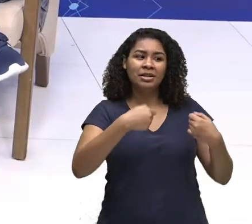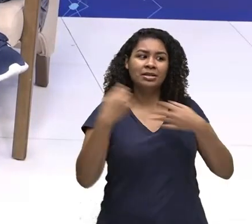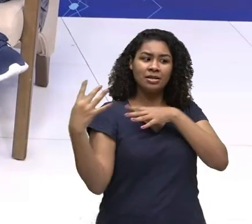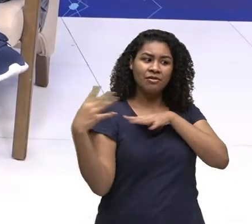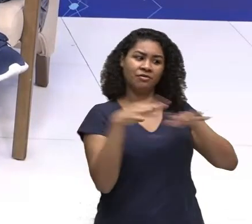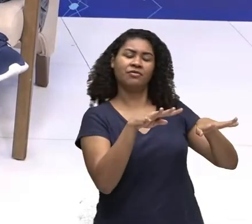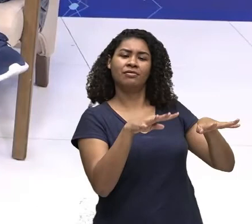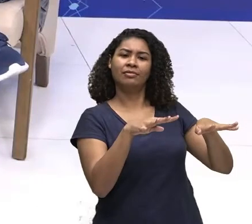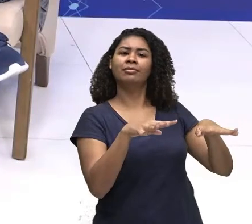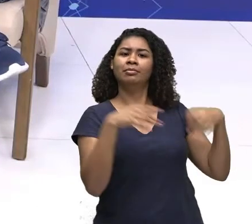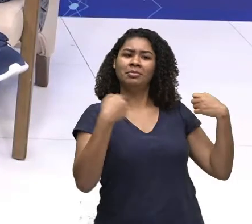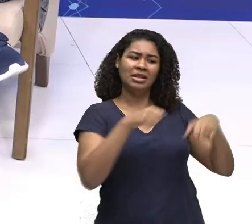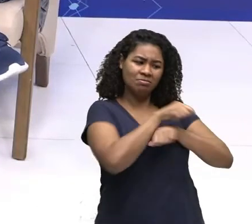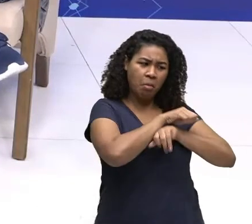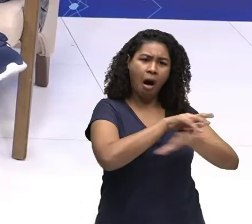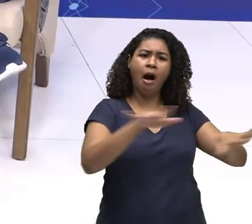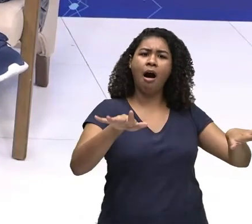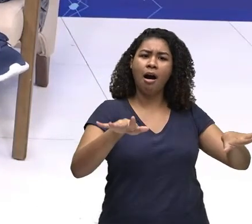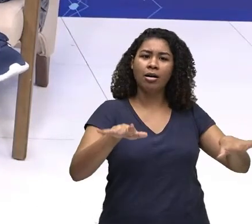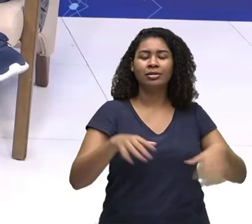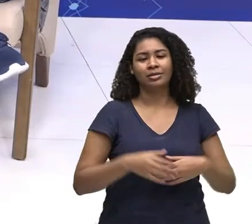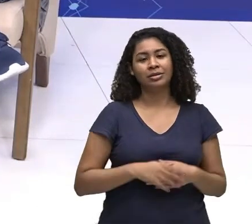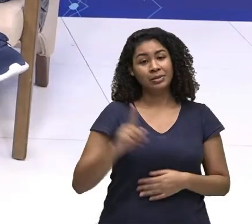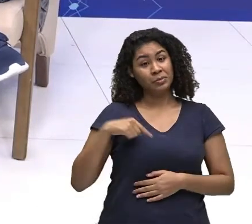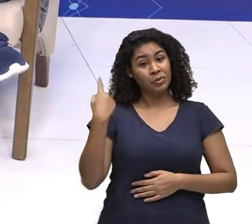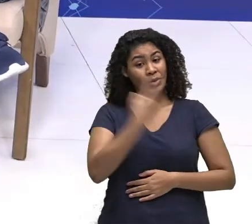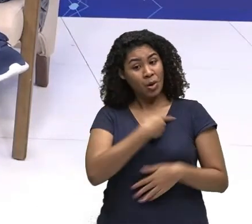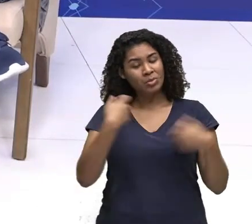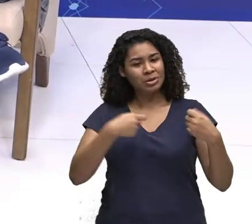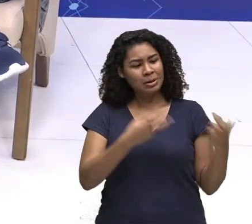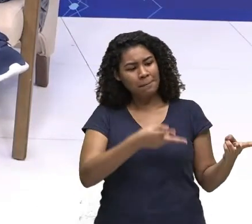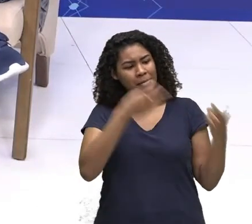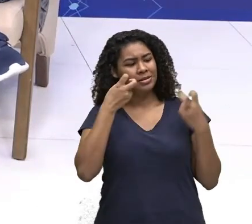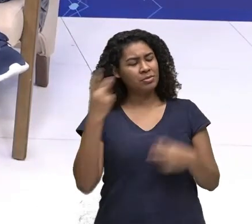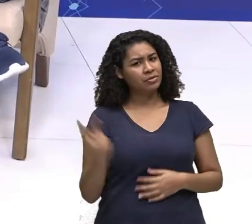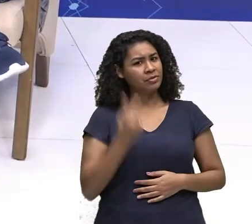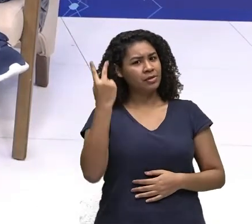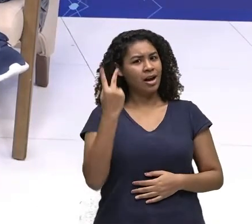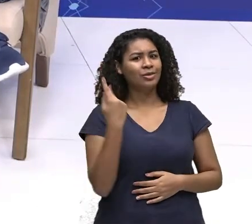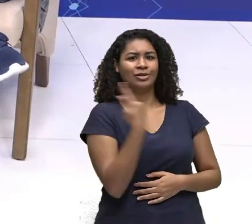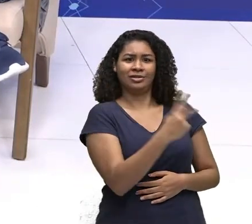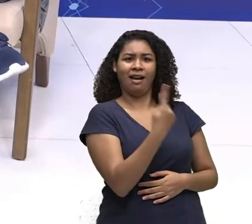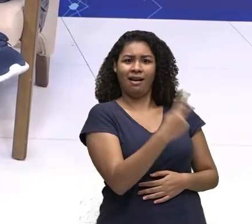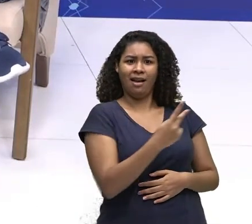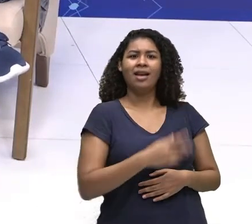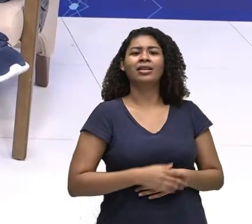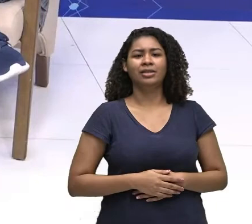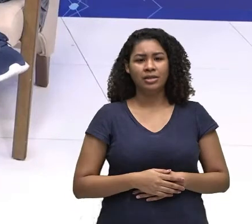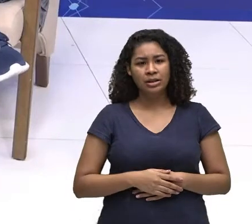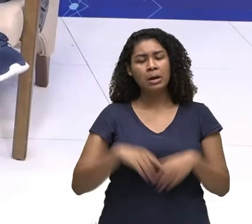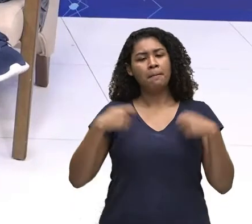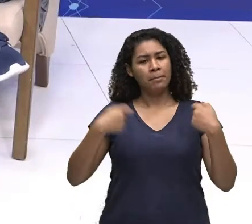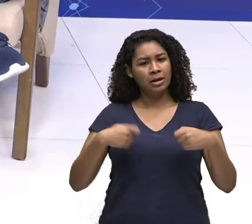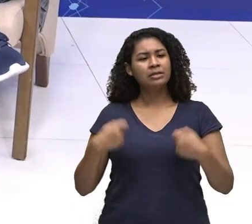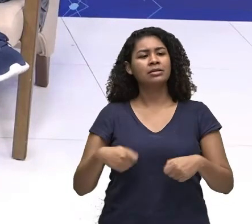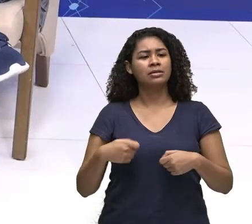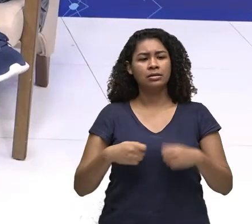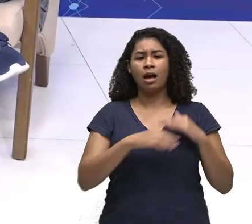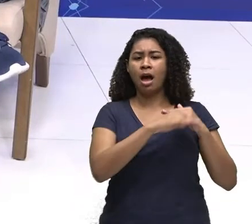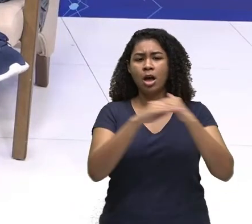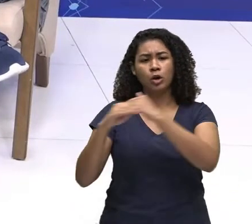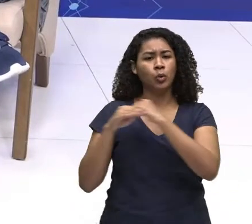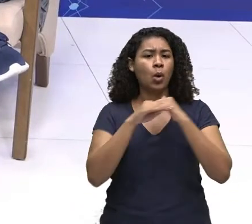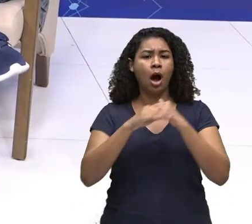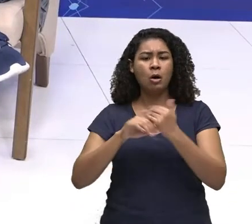mesmo modo, já que a mídia não dá, nós temos que dar. Quando passar, precisamos dar o mesmo crédito que damos a um jogo da